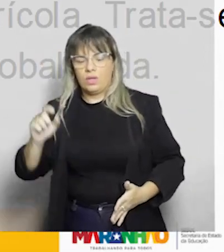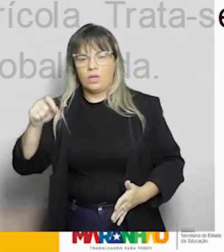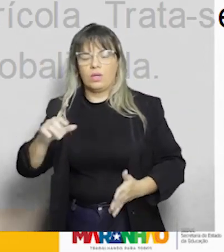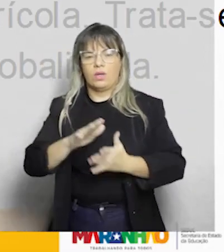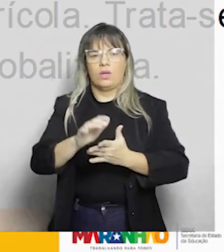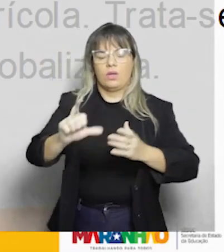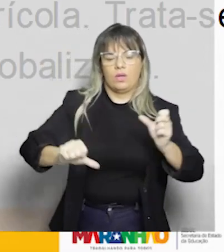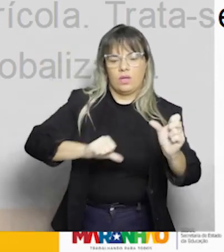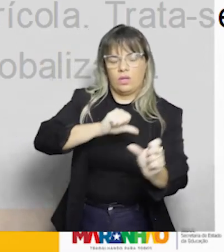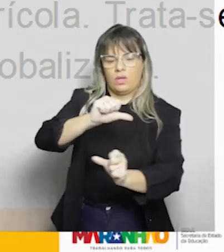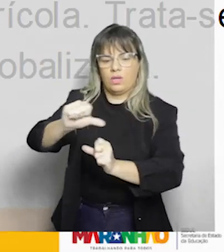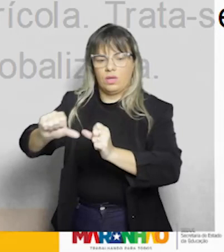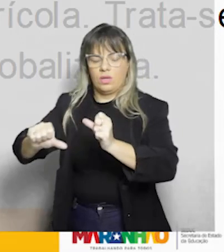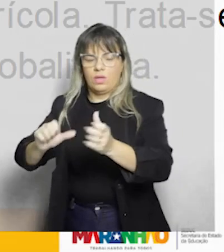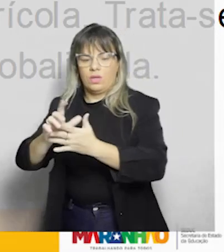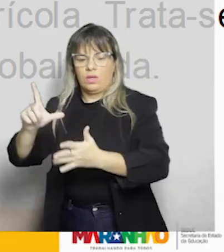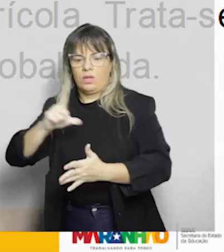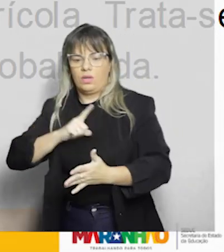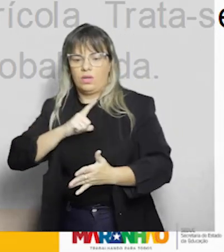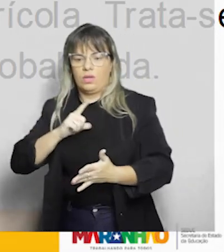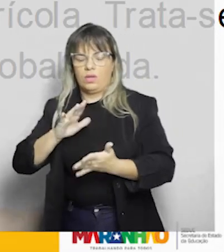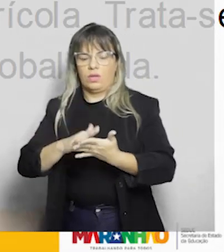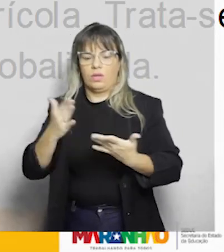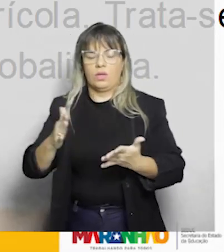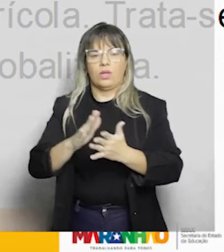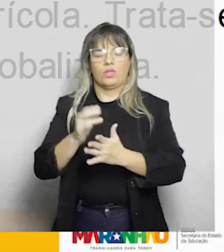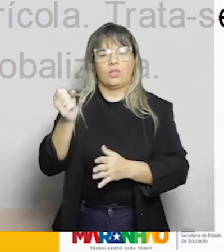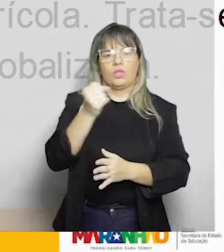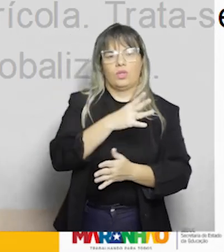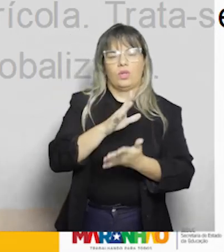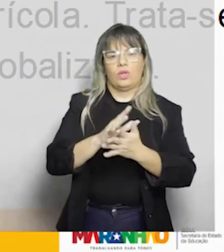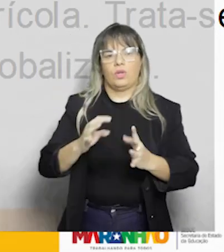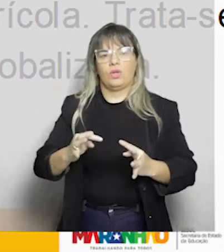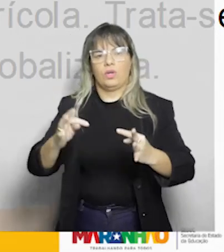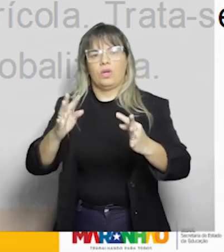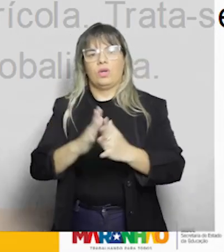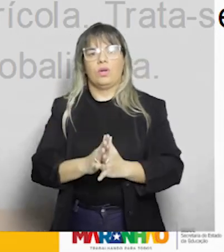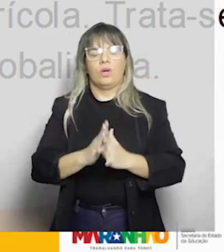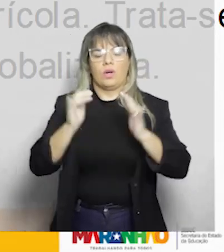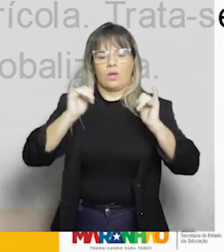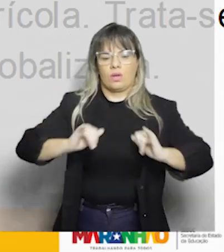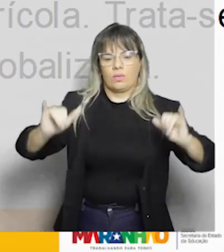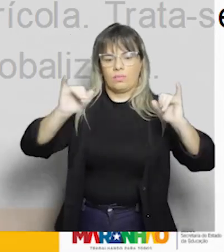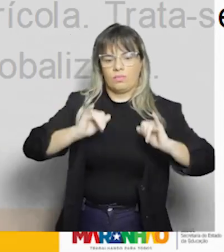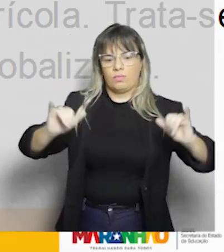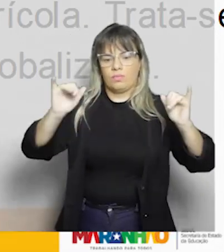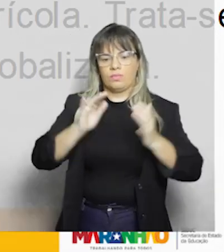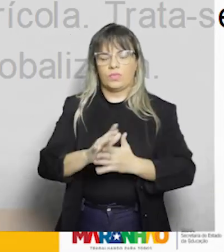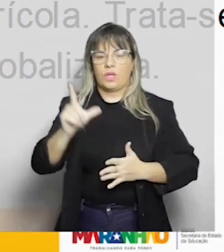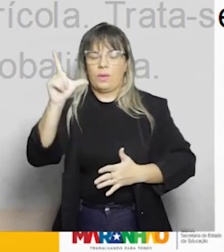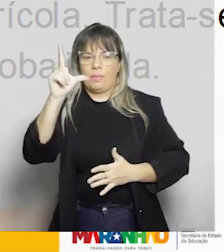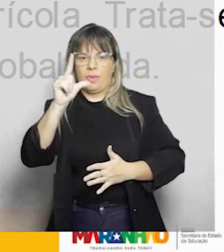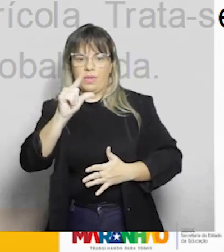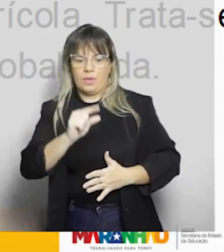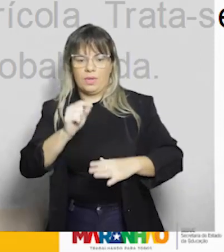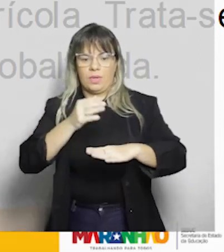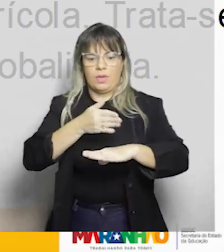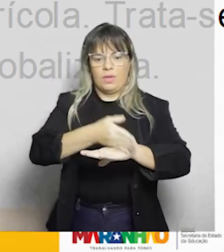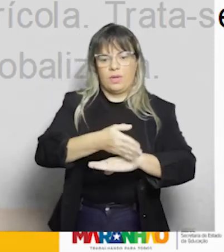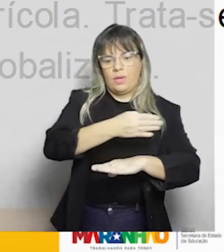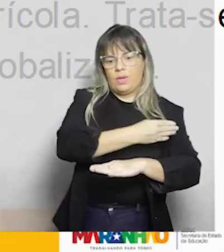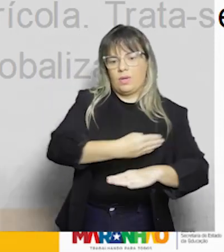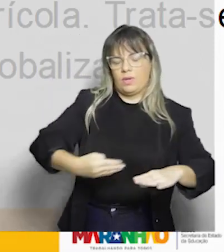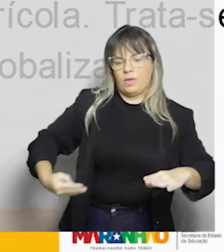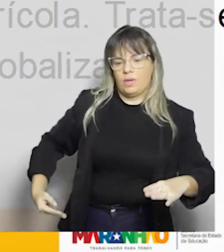que essa sofreu são a partir de novas tecnologias de informação, menor intervenção estatal e